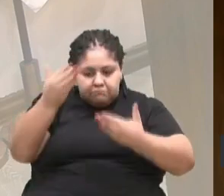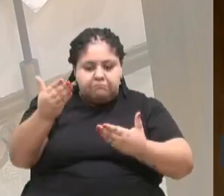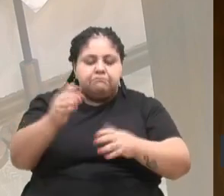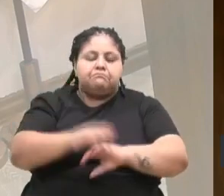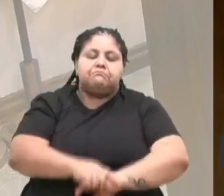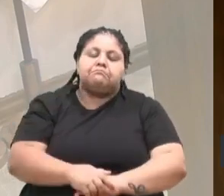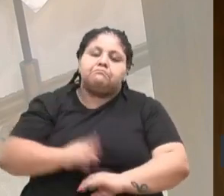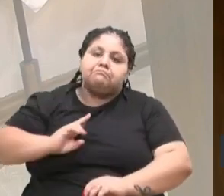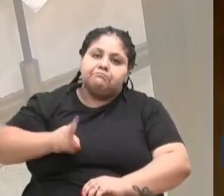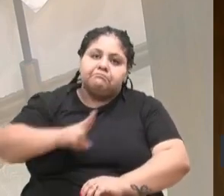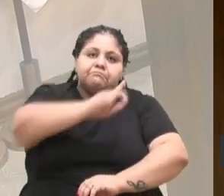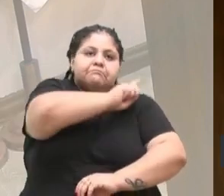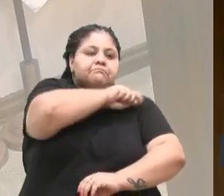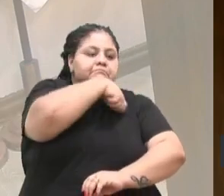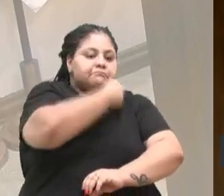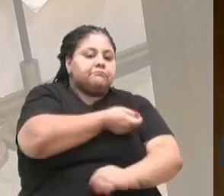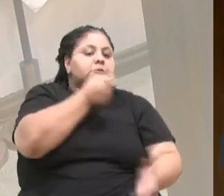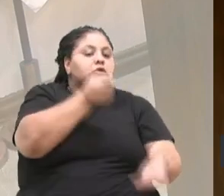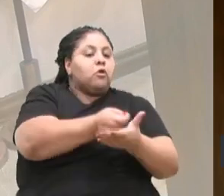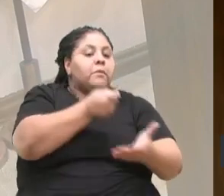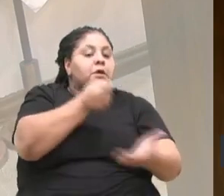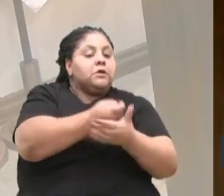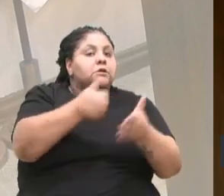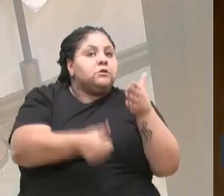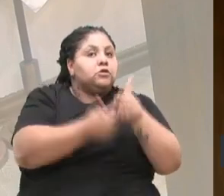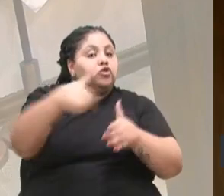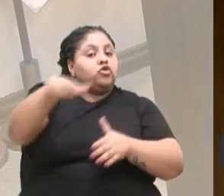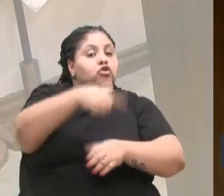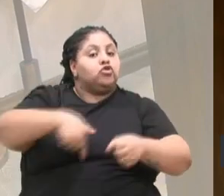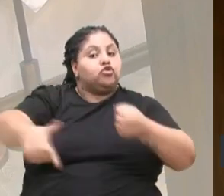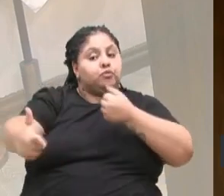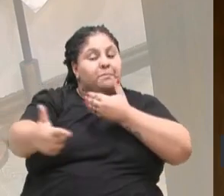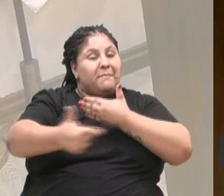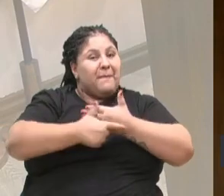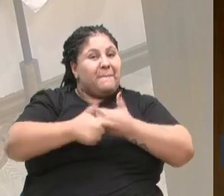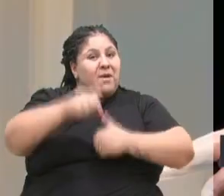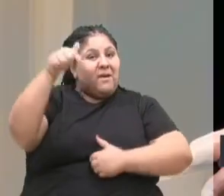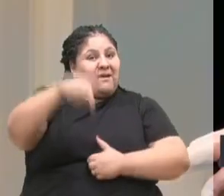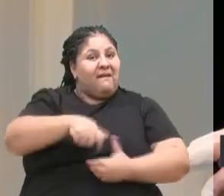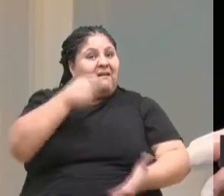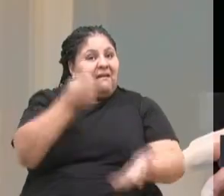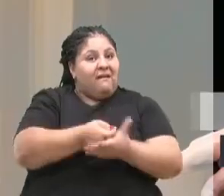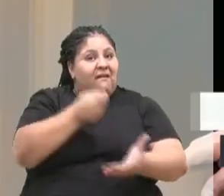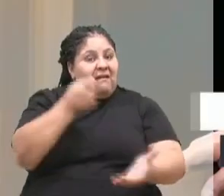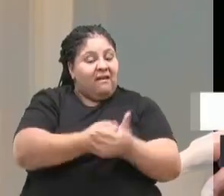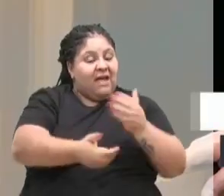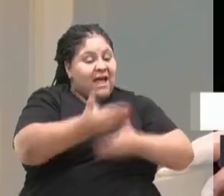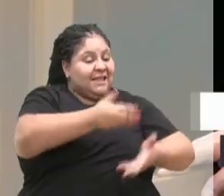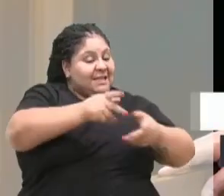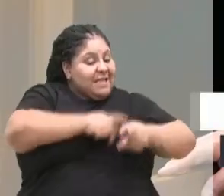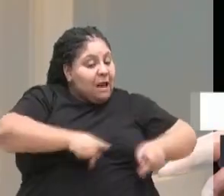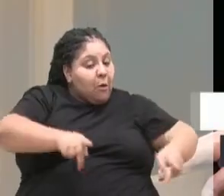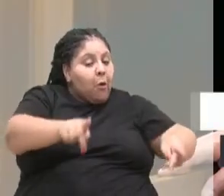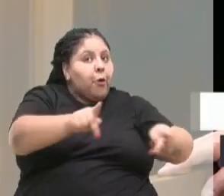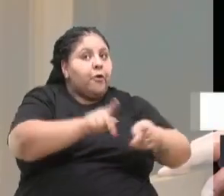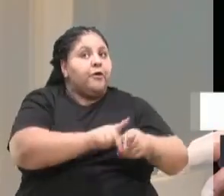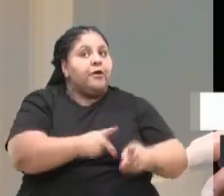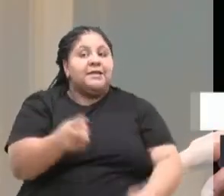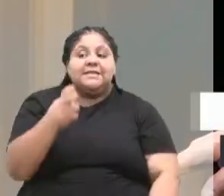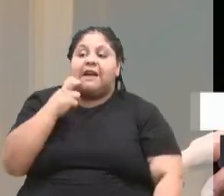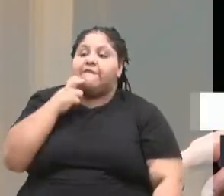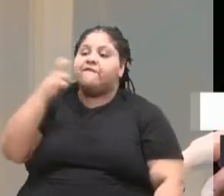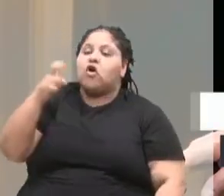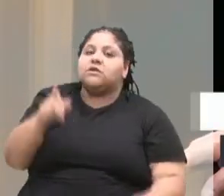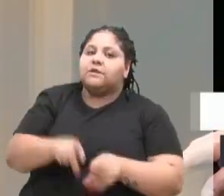Vamos continuar fiscalizando, cobrando soluções. Nosso papel aqui é cobrar soluções, atender a população, ser a voz da